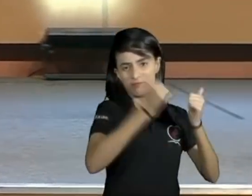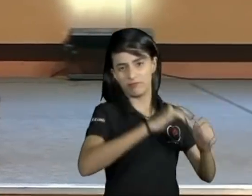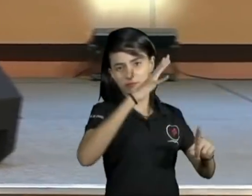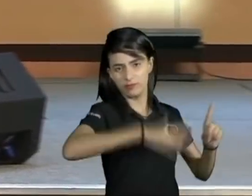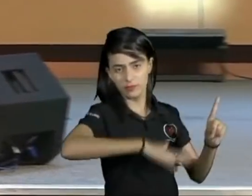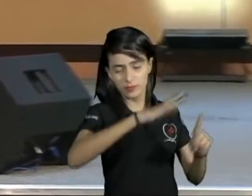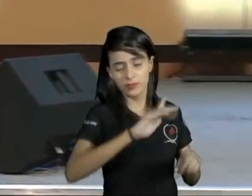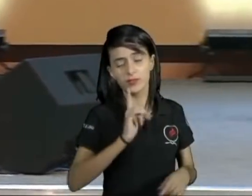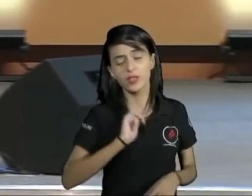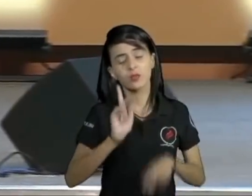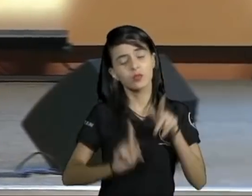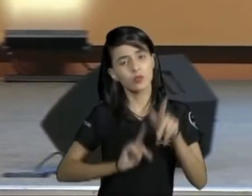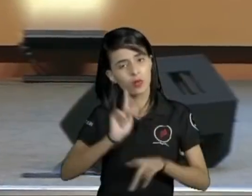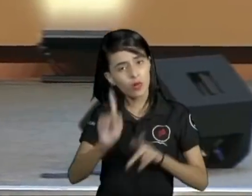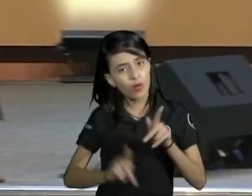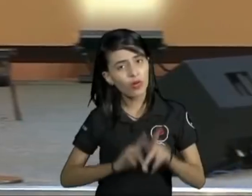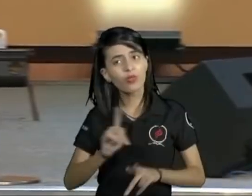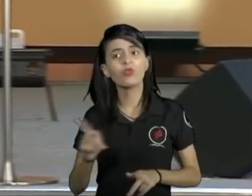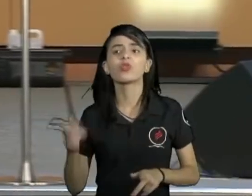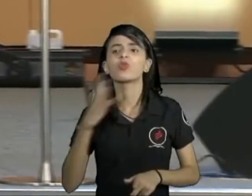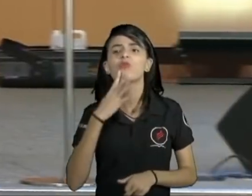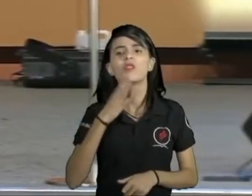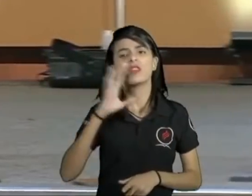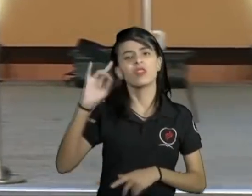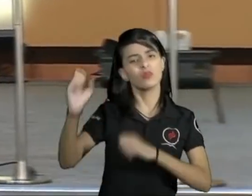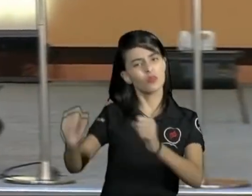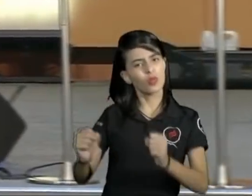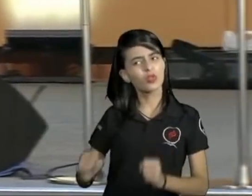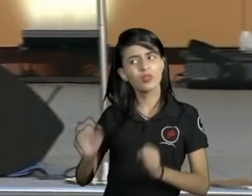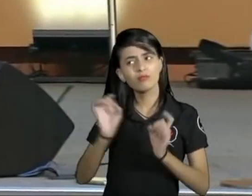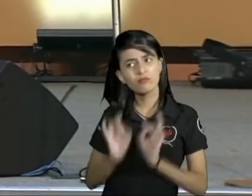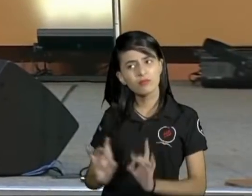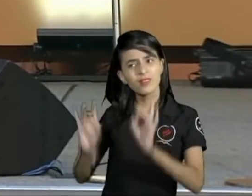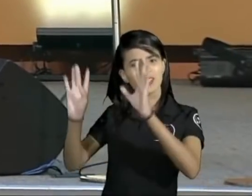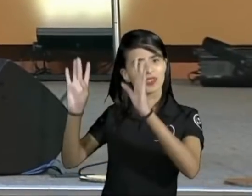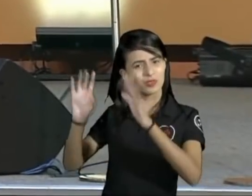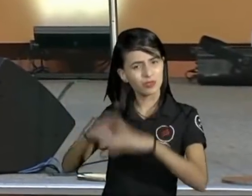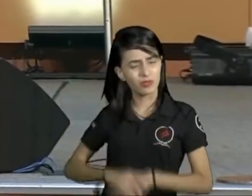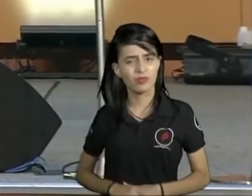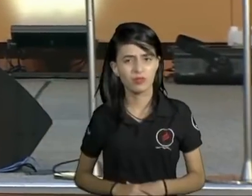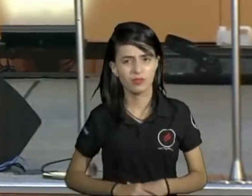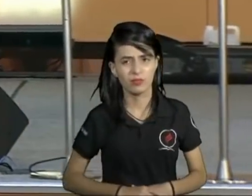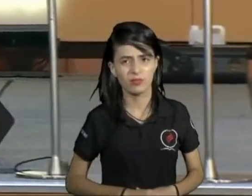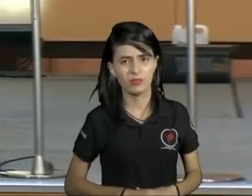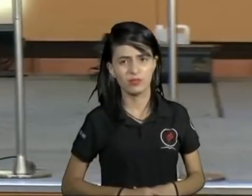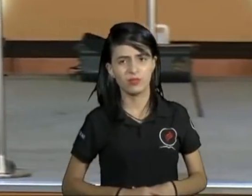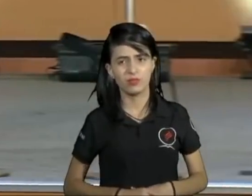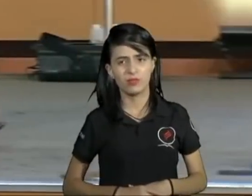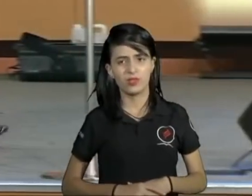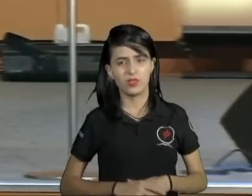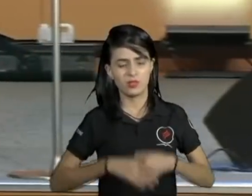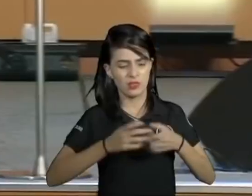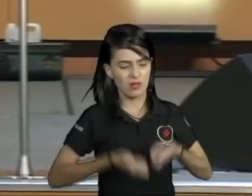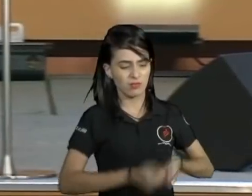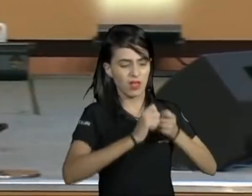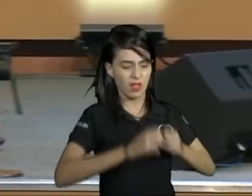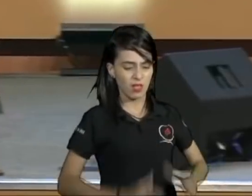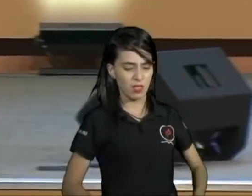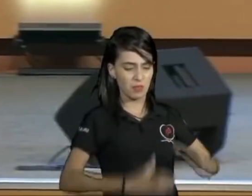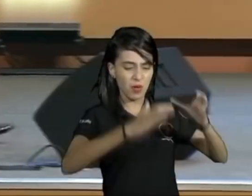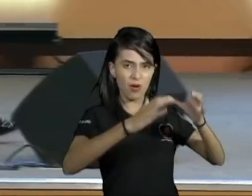povo que me conhece como Deus todo-poderoso me deixou o e cavaram cisternas